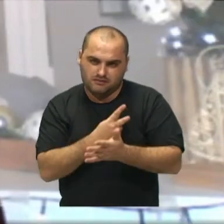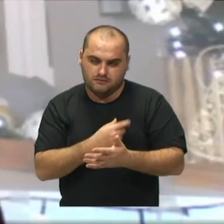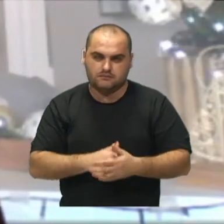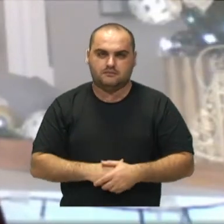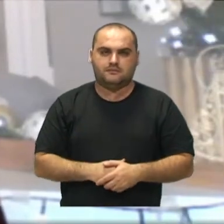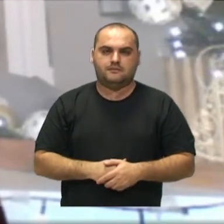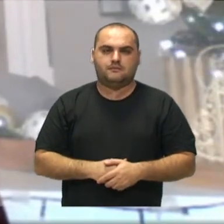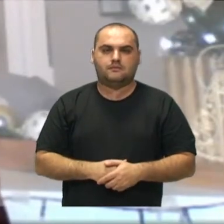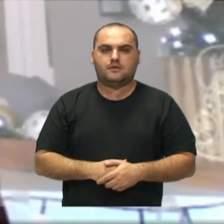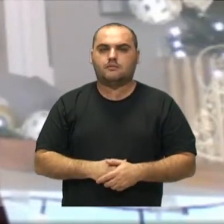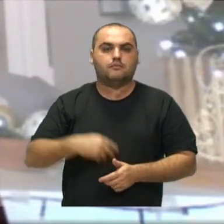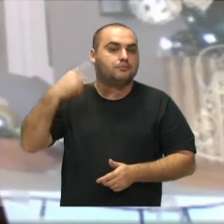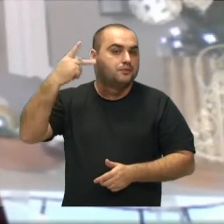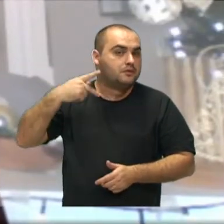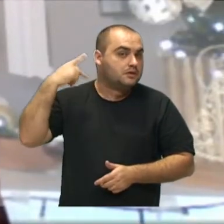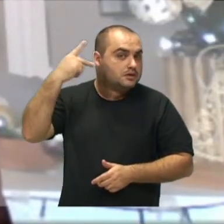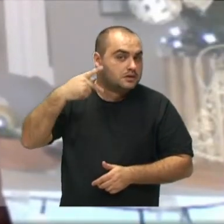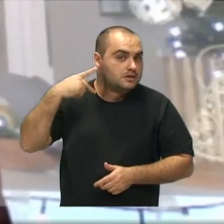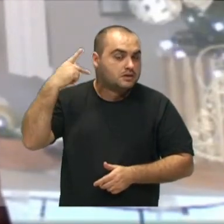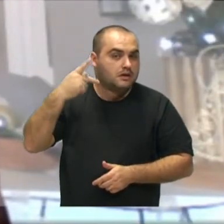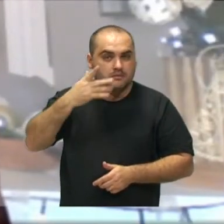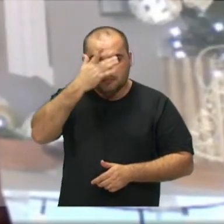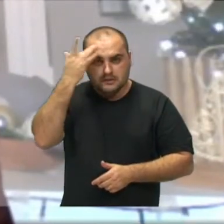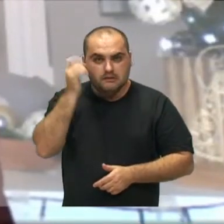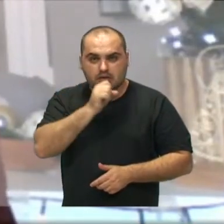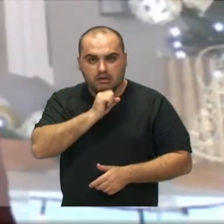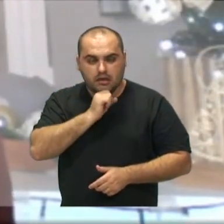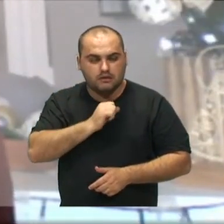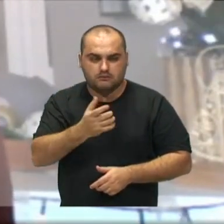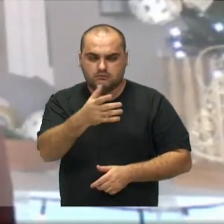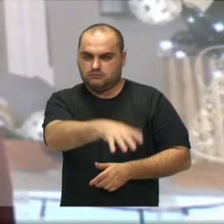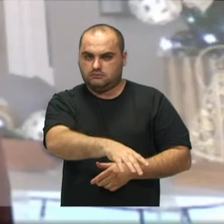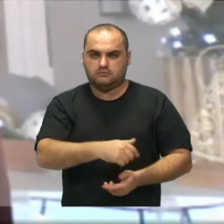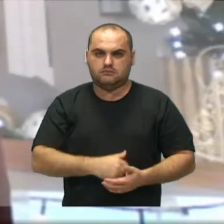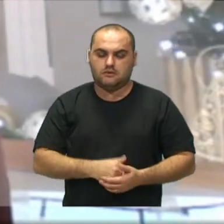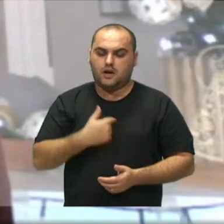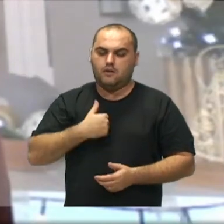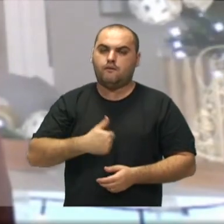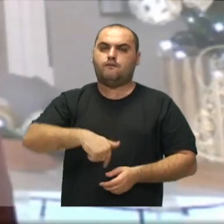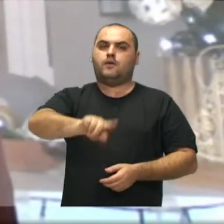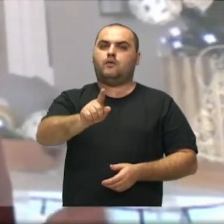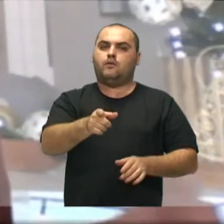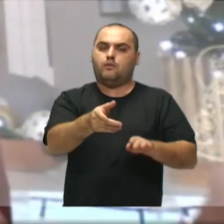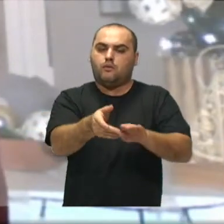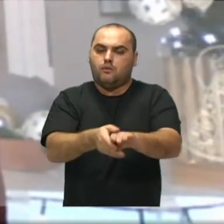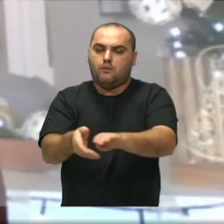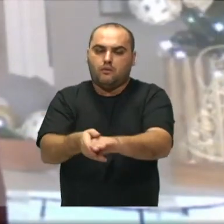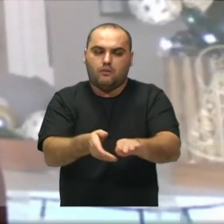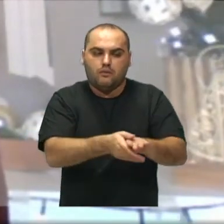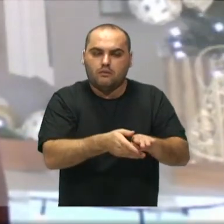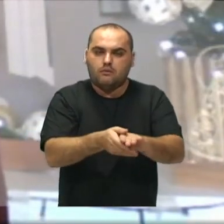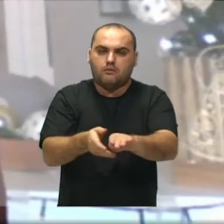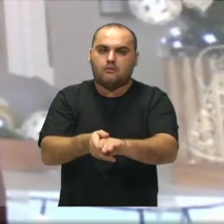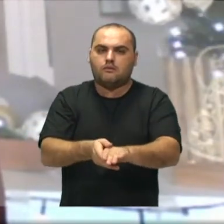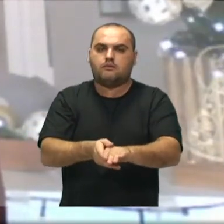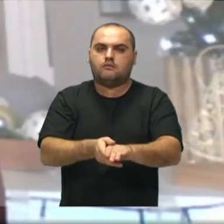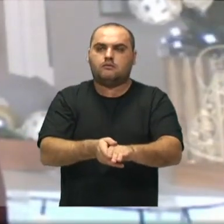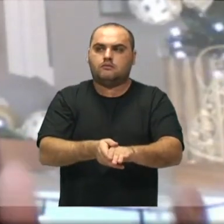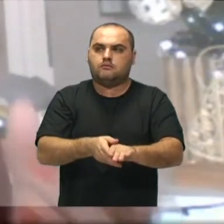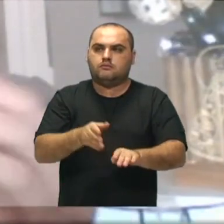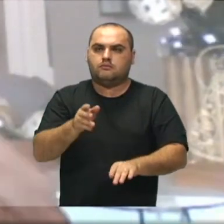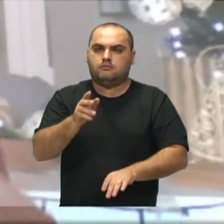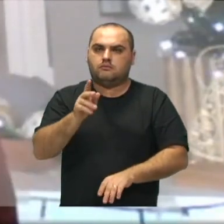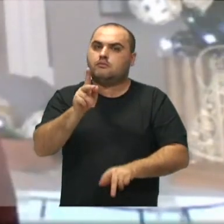fazer aquela política que muita gente está adaptada. Eu vou lá para orientar da melhor forma, como eu expliquei